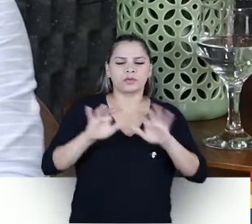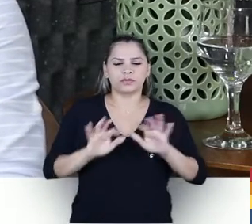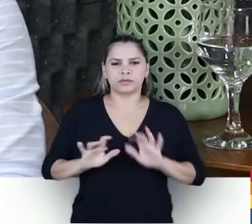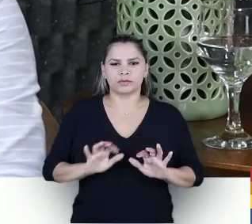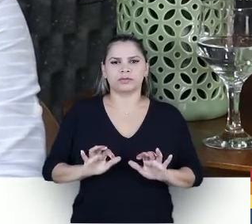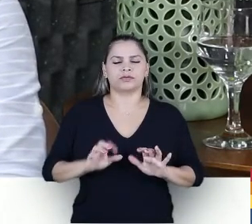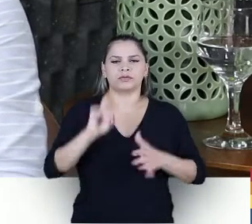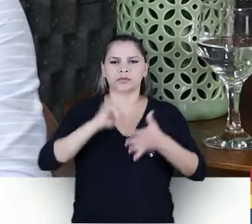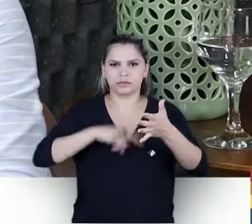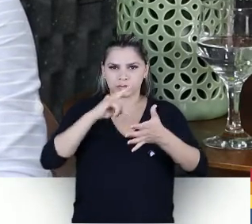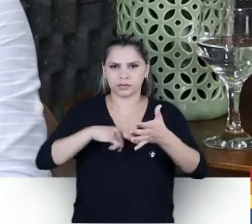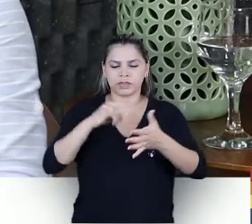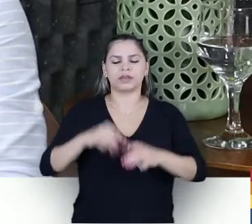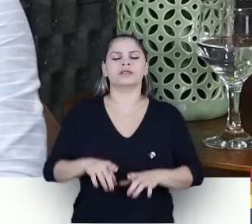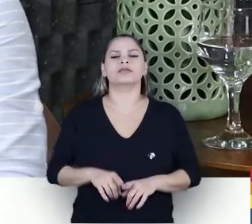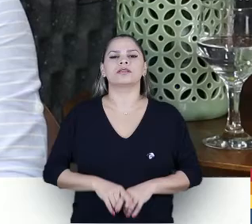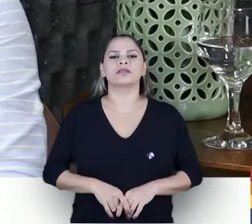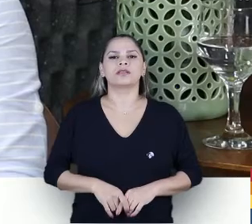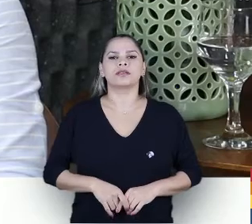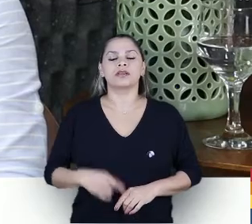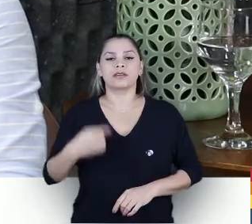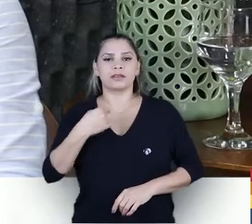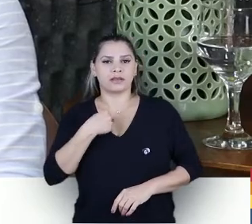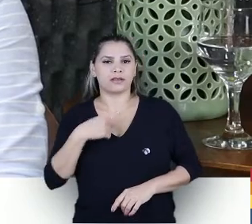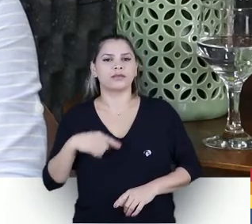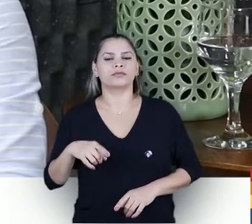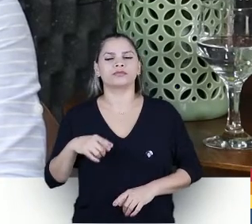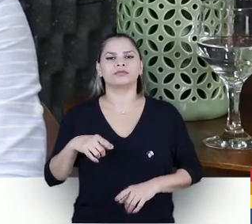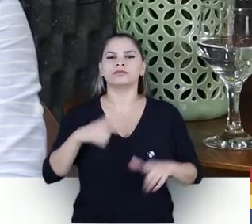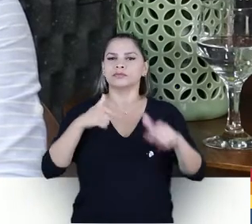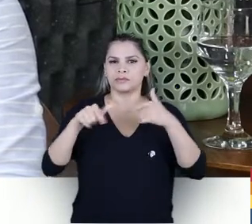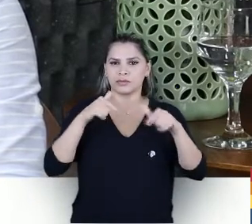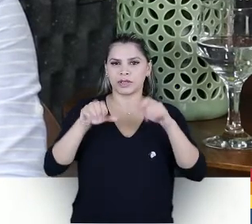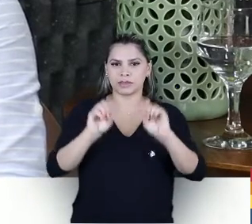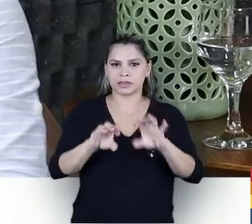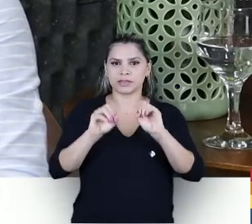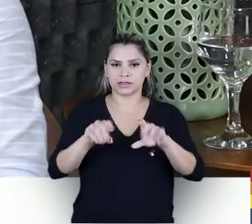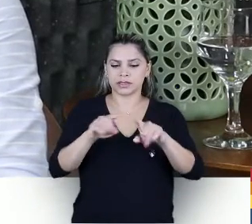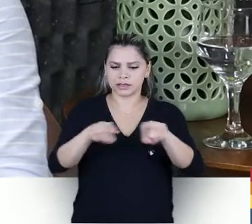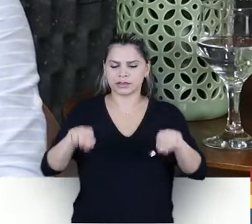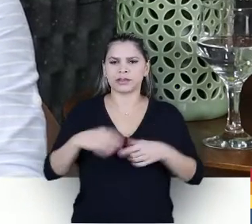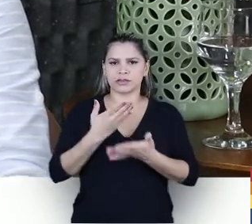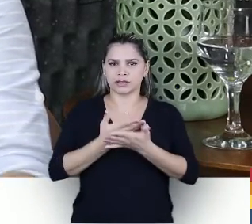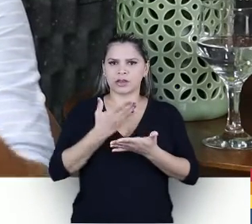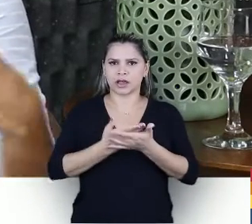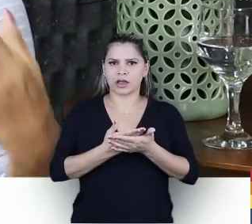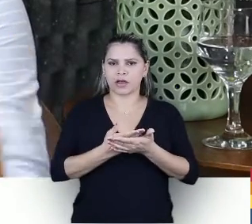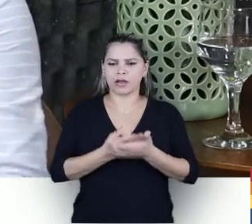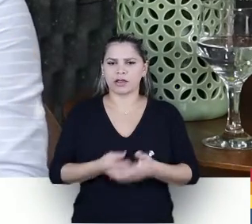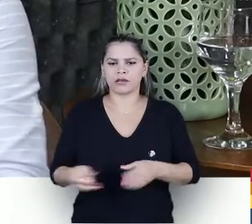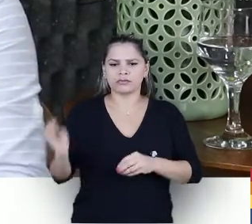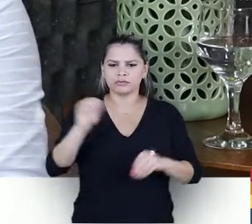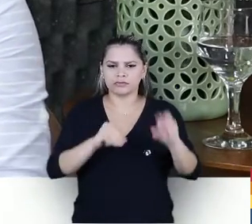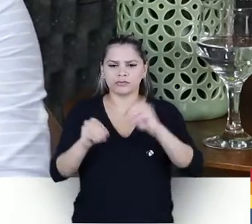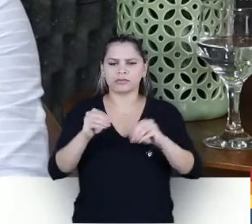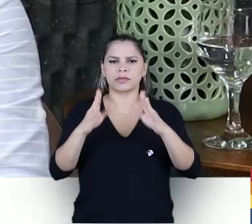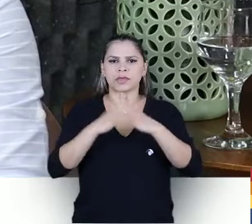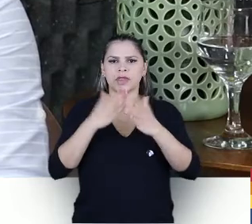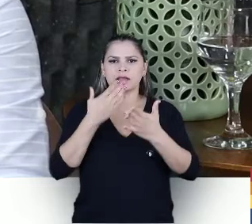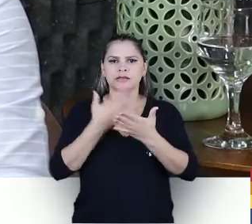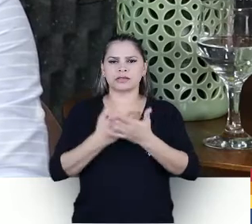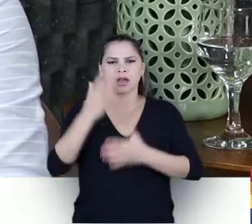vamos dizer assim. Então, foi um pouco mais fácil me adaptar a